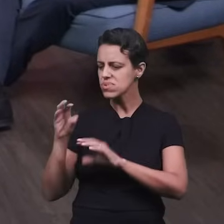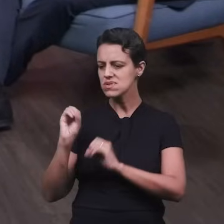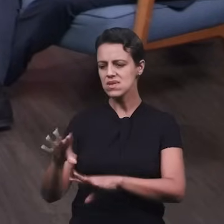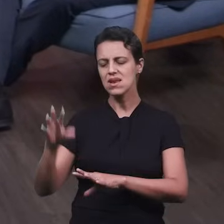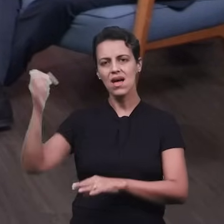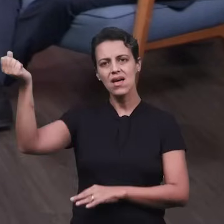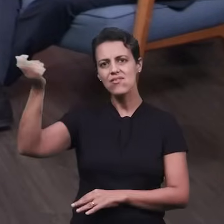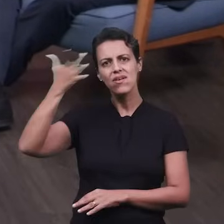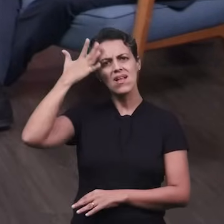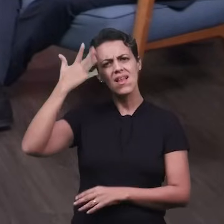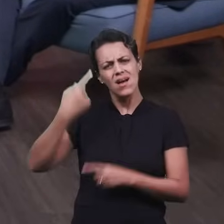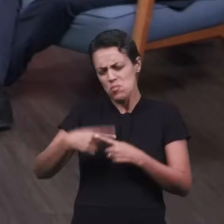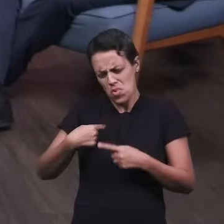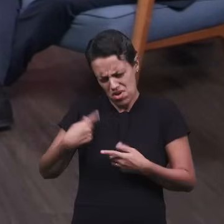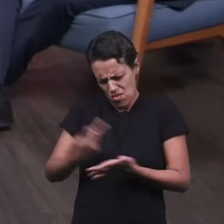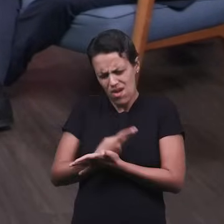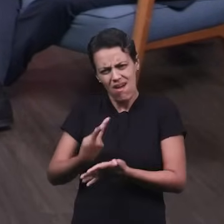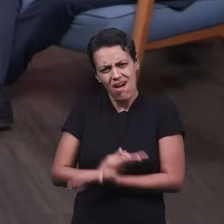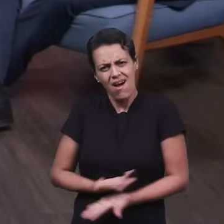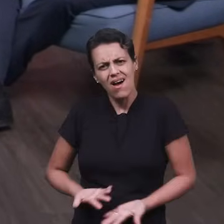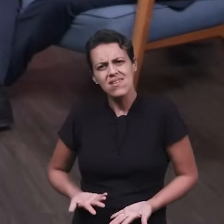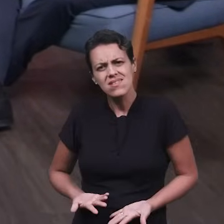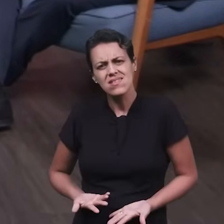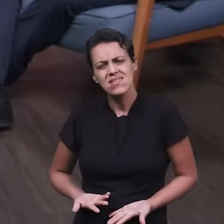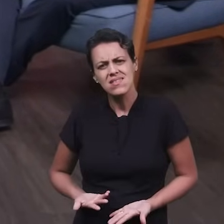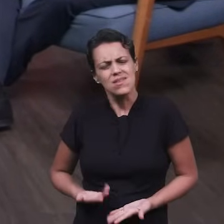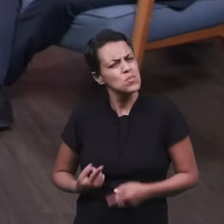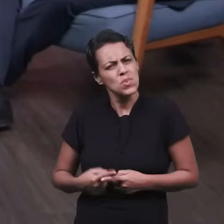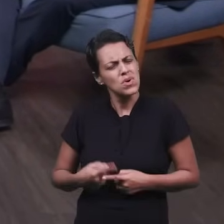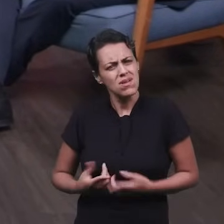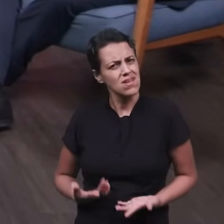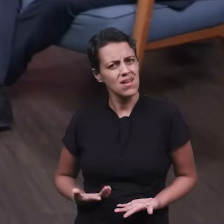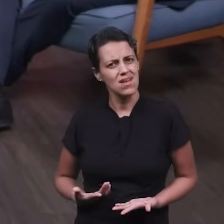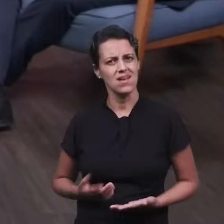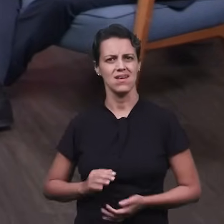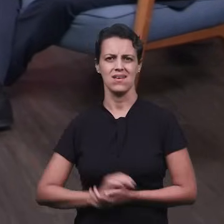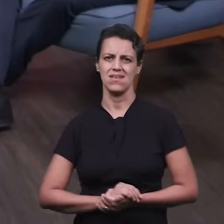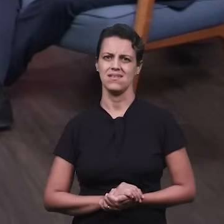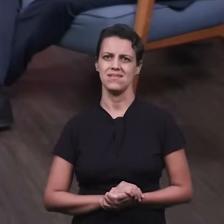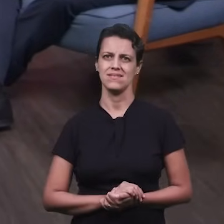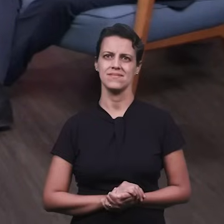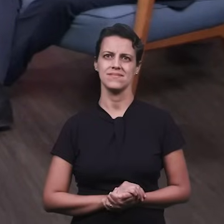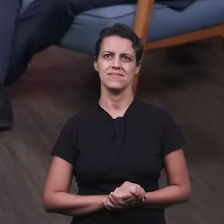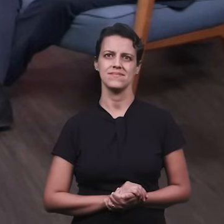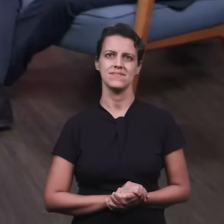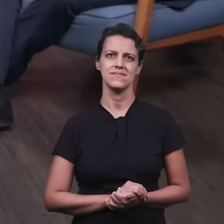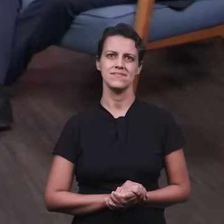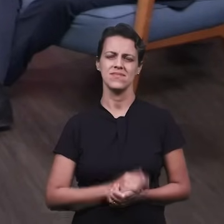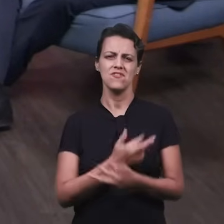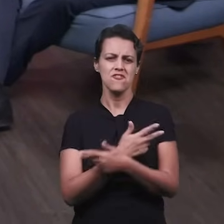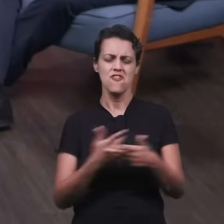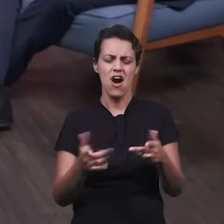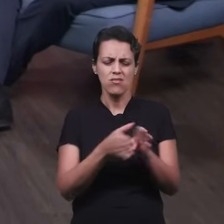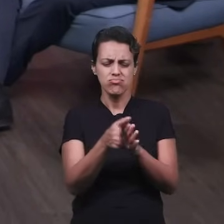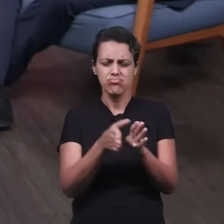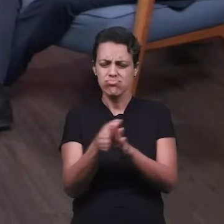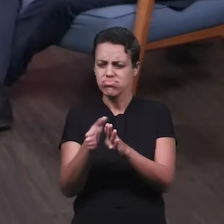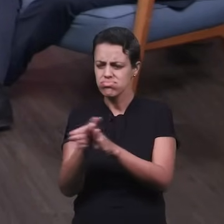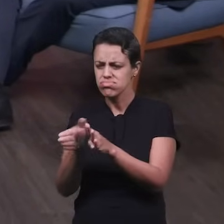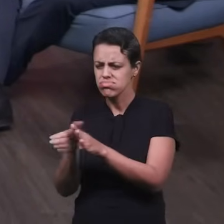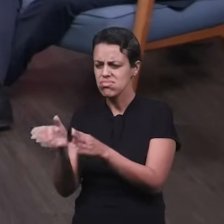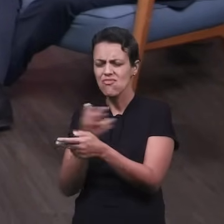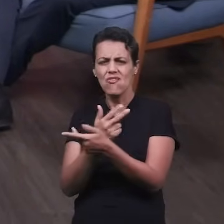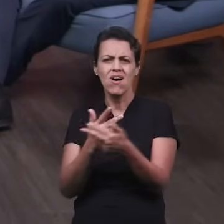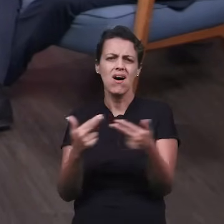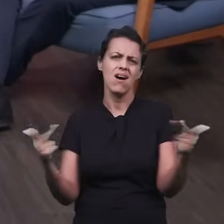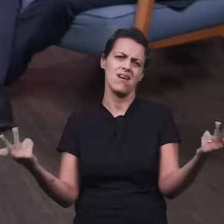sendo revelado, por que eu vou errar? Por que seria eu como a que erra? Tantas orientações já. Tantas